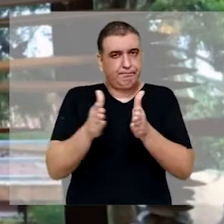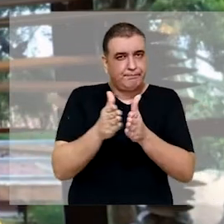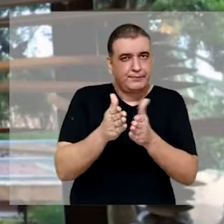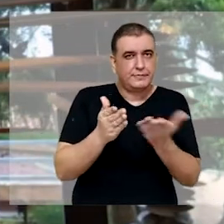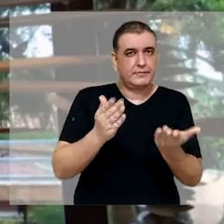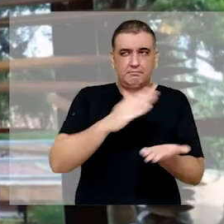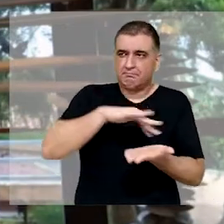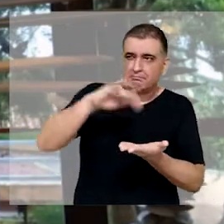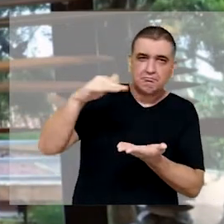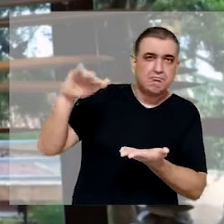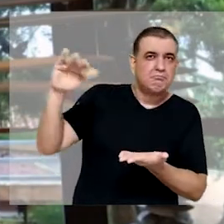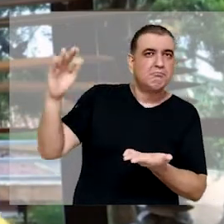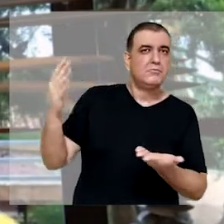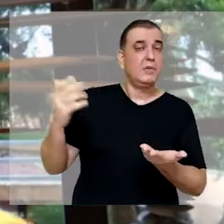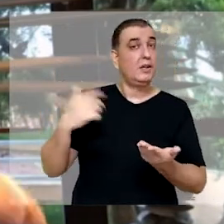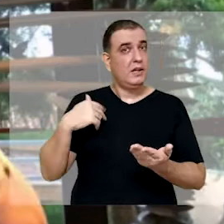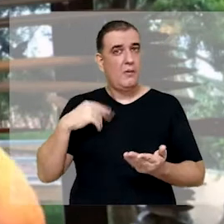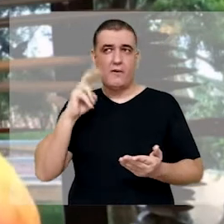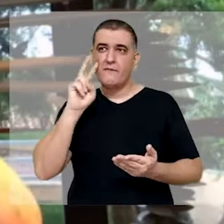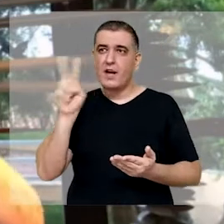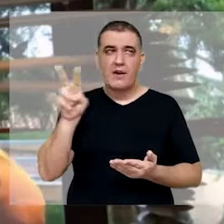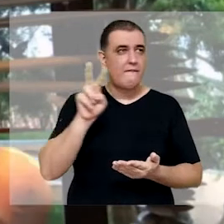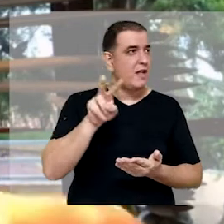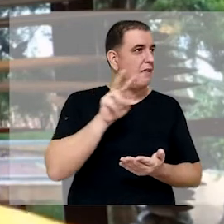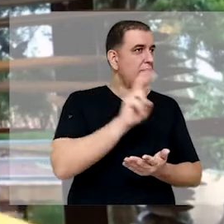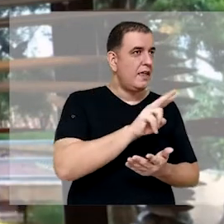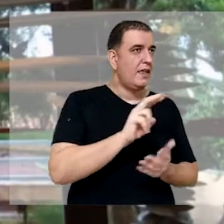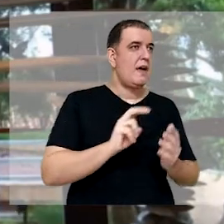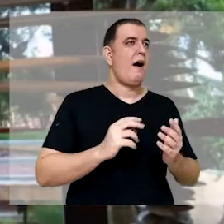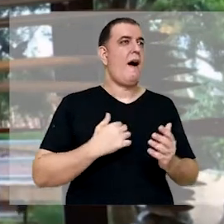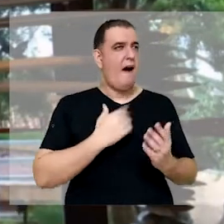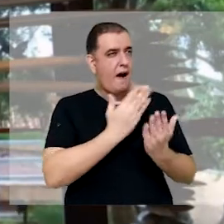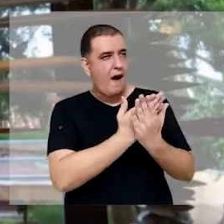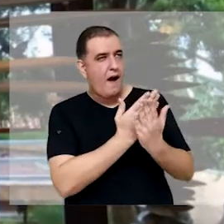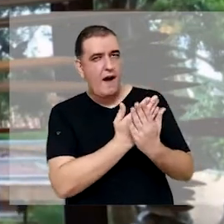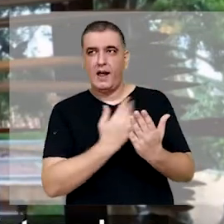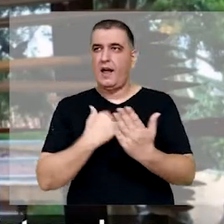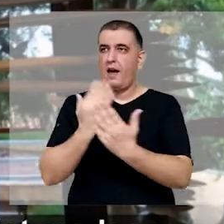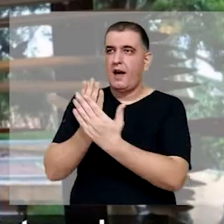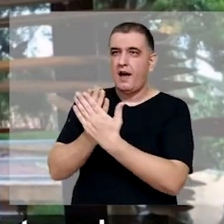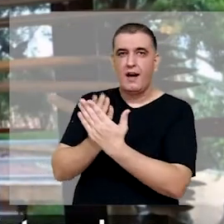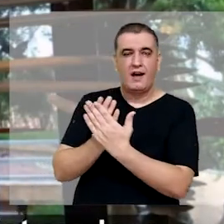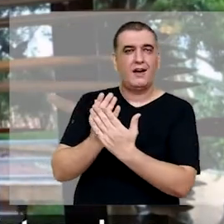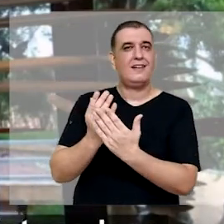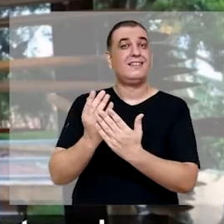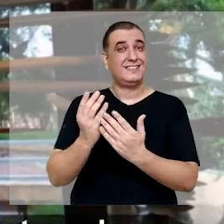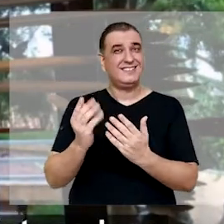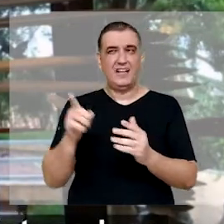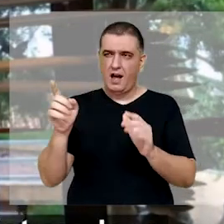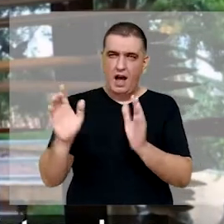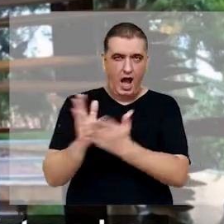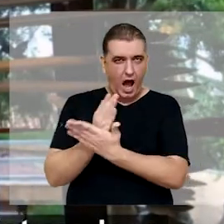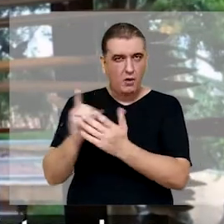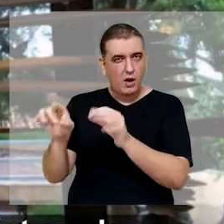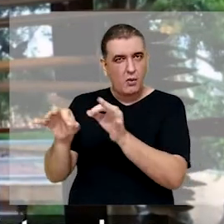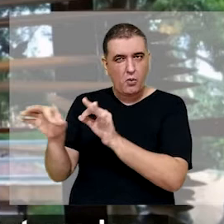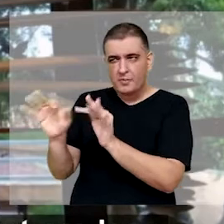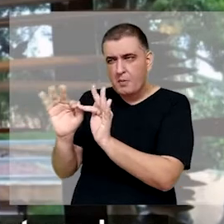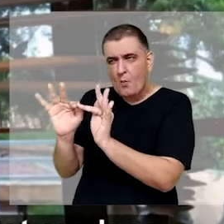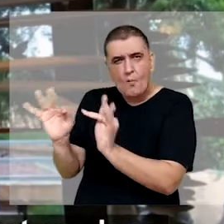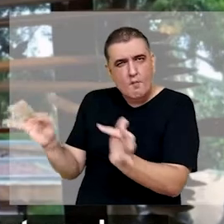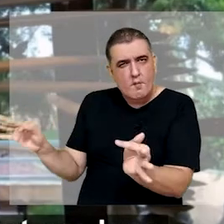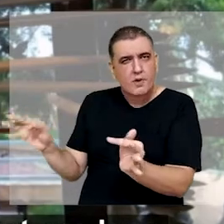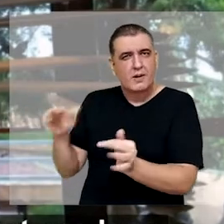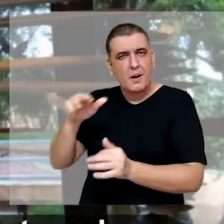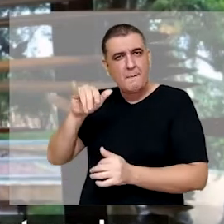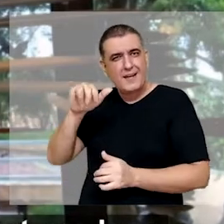é um movimento, e eu vejo isso, a possibilidade, o Brancusi, esse minimalismo do Brancusi,